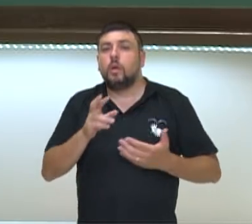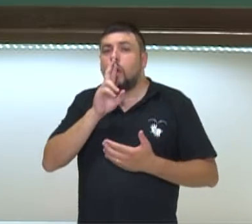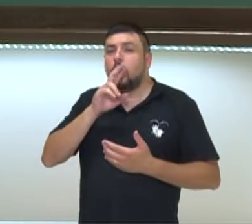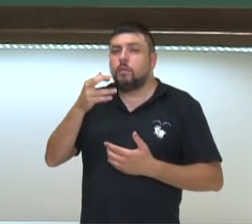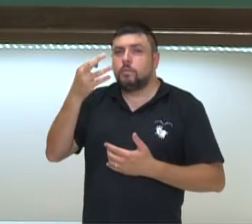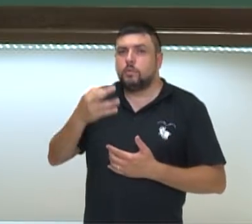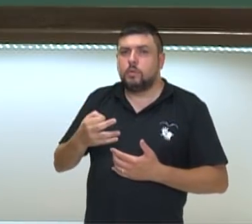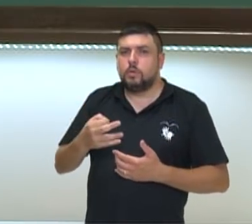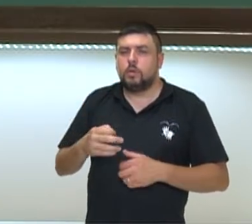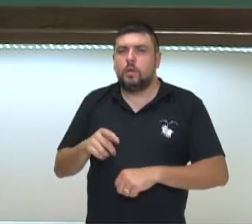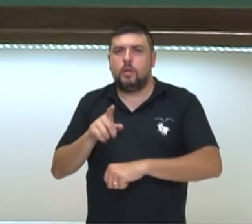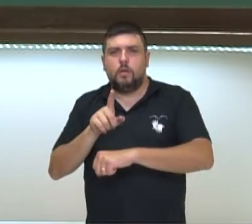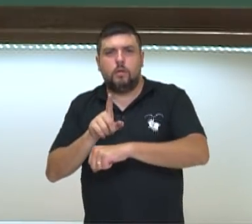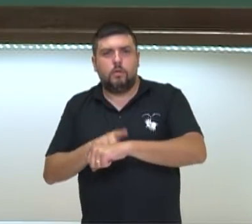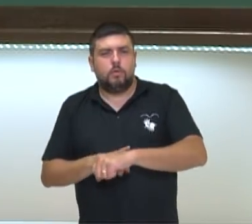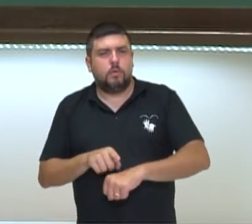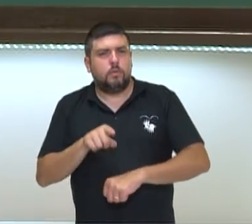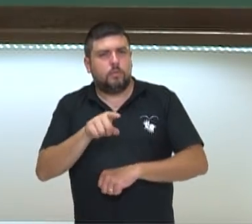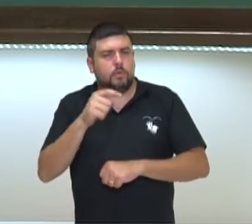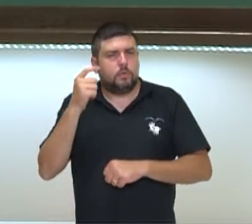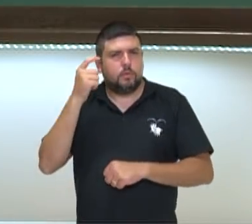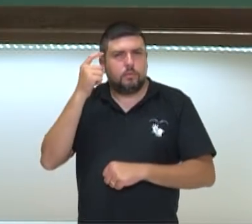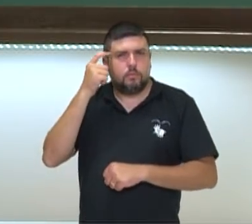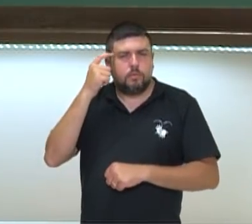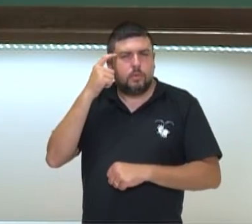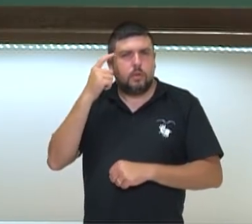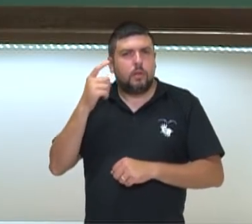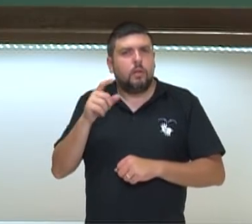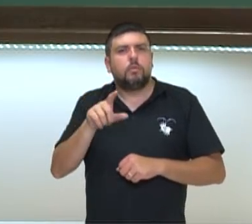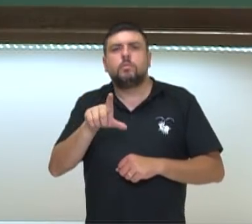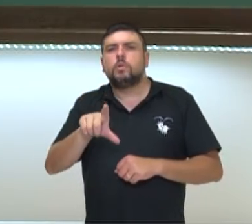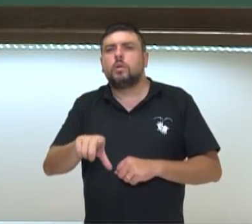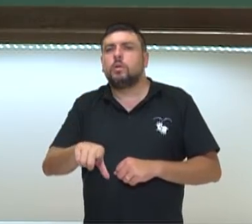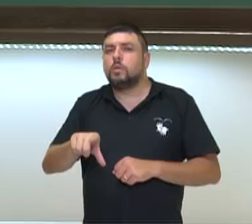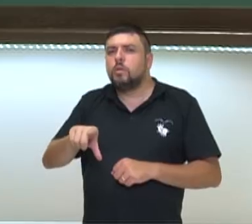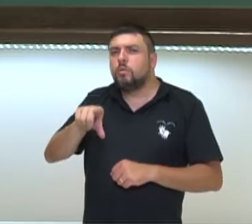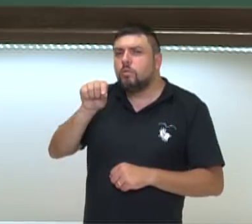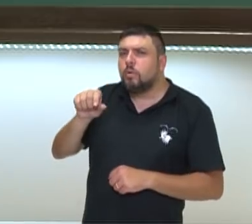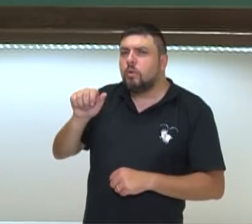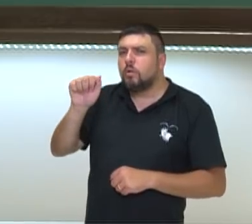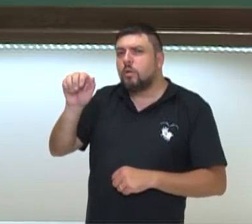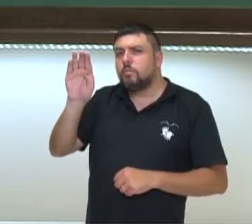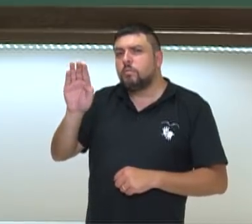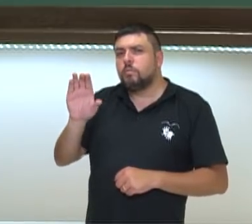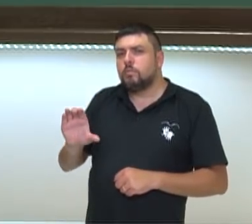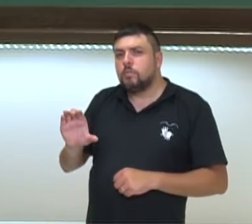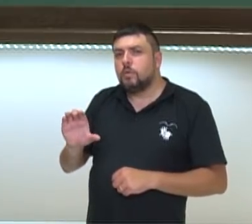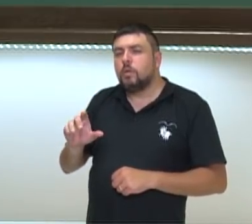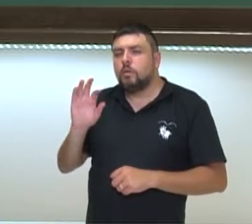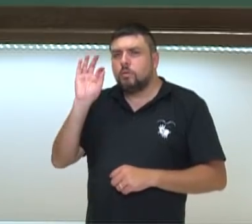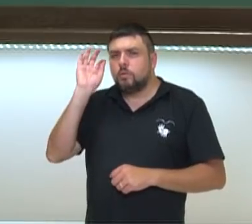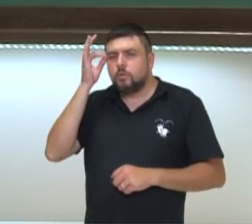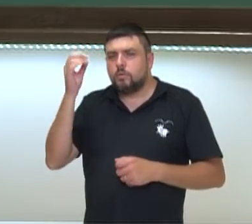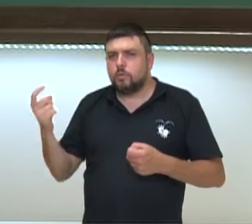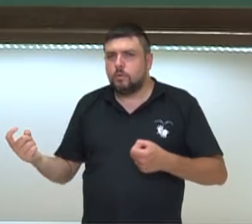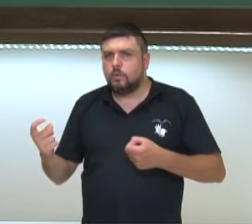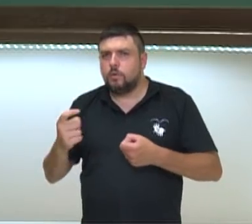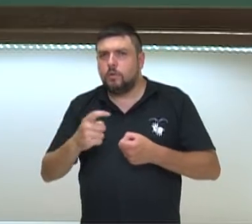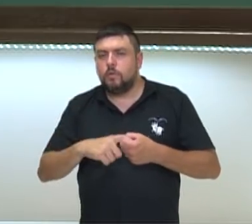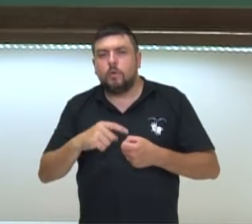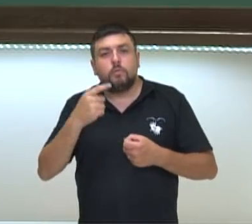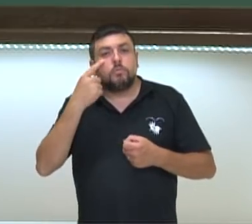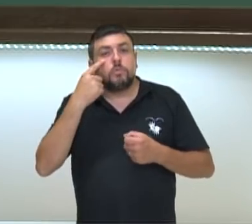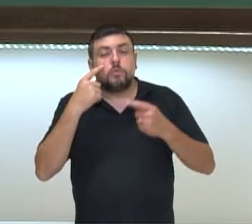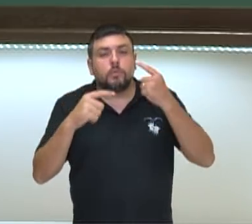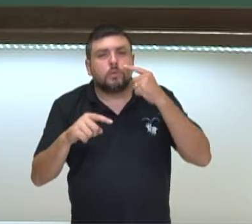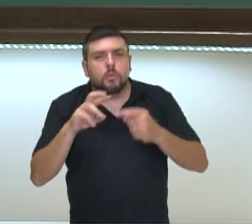Eu vou dar um tempinho aí para vocês pensarem, escolherem uma das alternativas A, B ou C e logo voltamos para descobrir